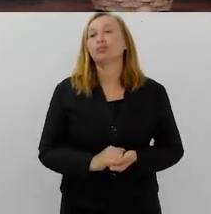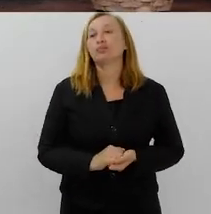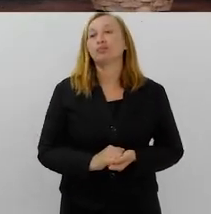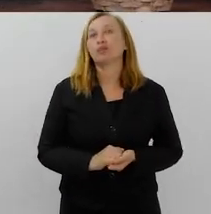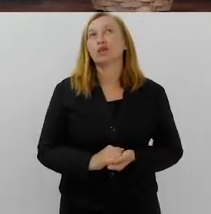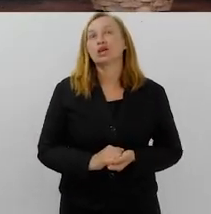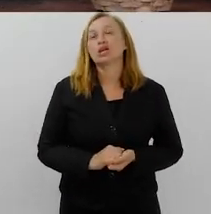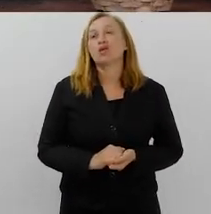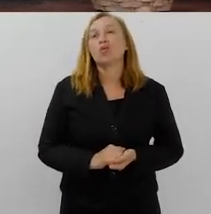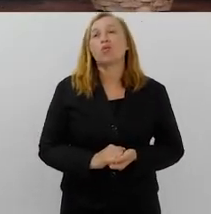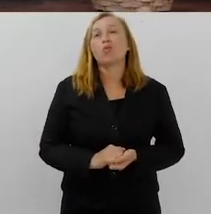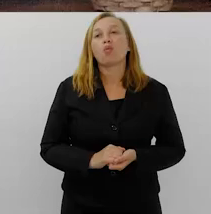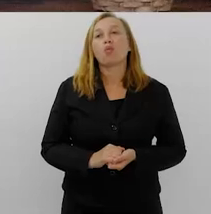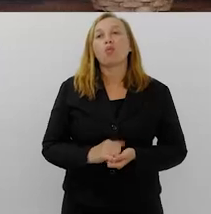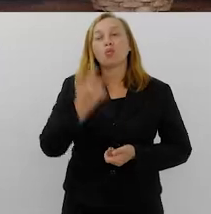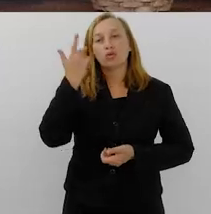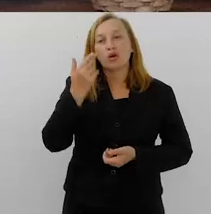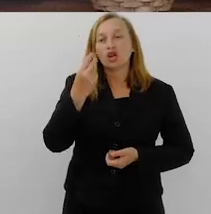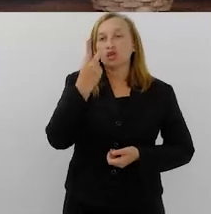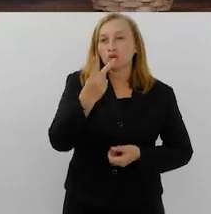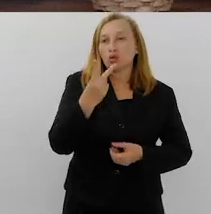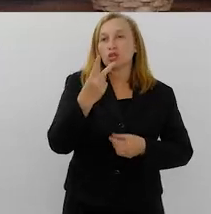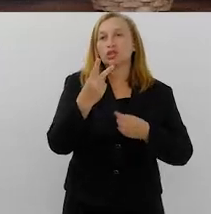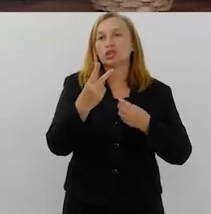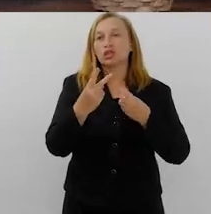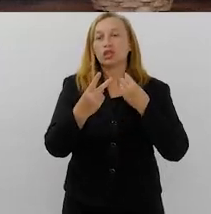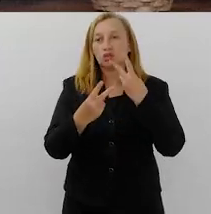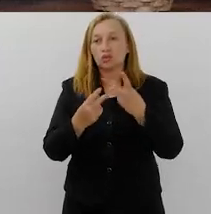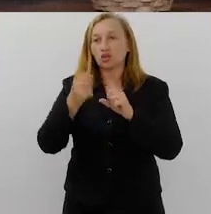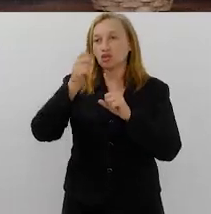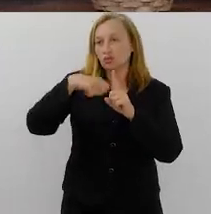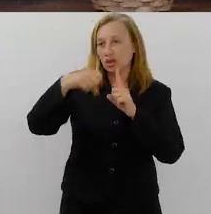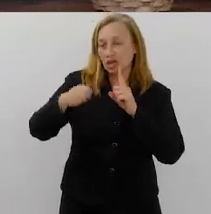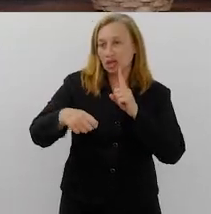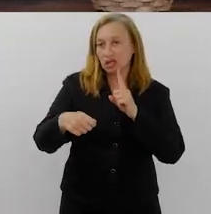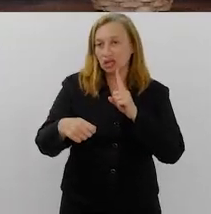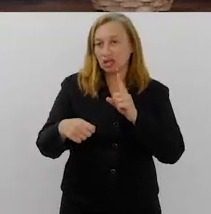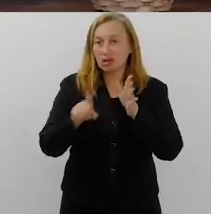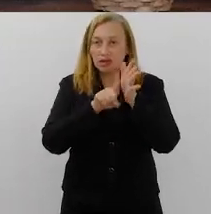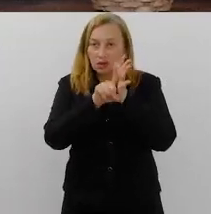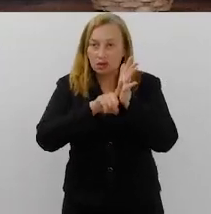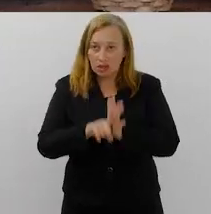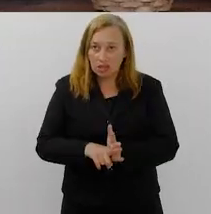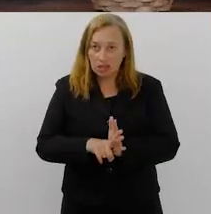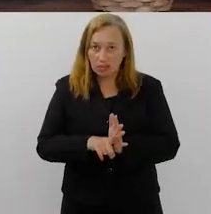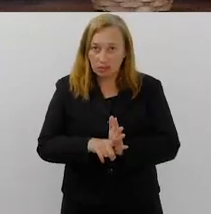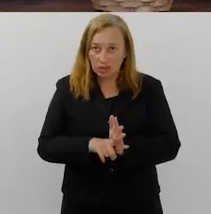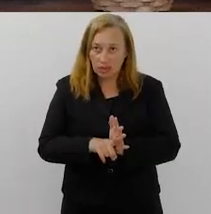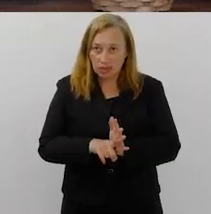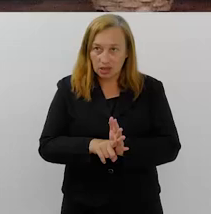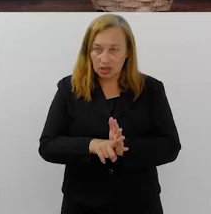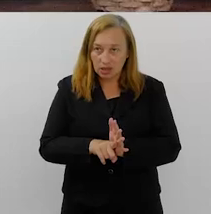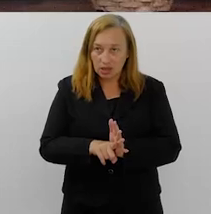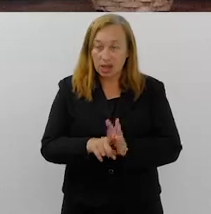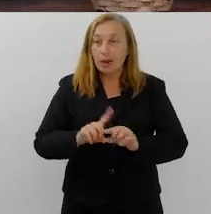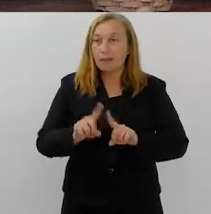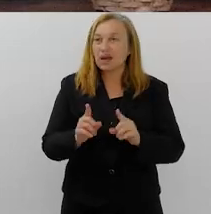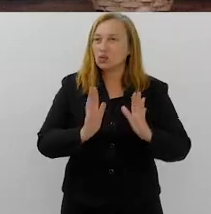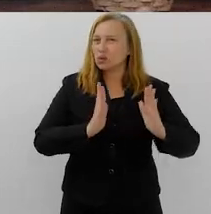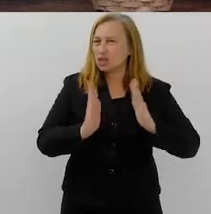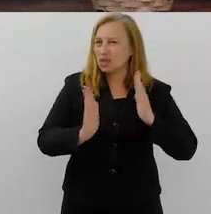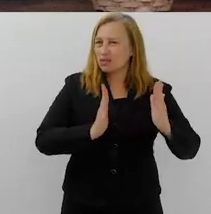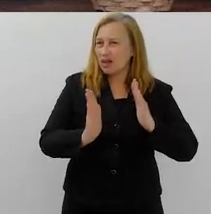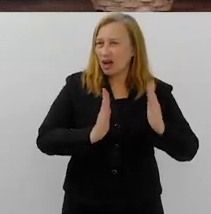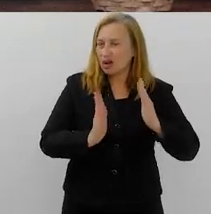exemplo eh o o ideal é que de dois em dois meses a gente faça um exame preventivo vamos supor só que